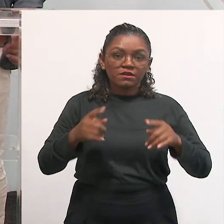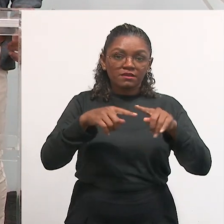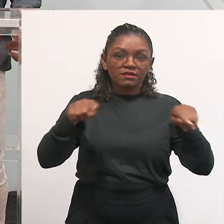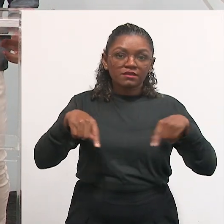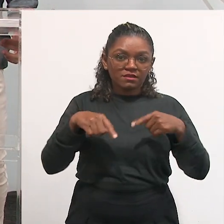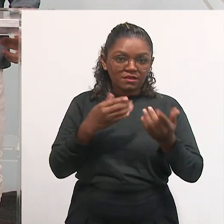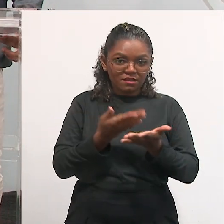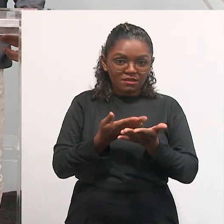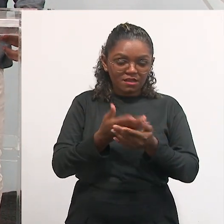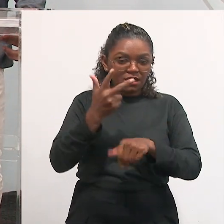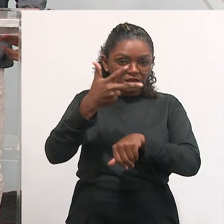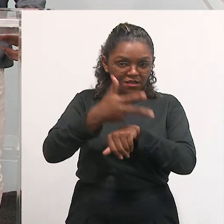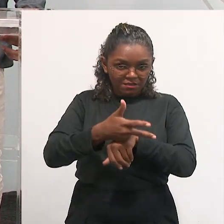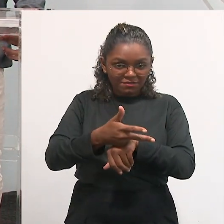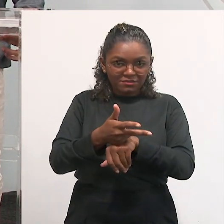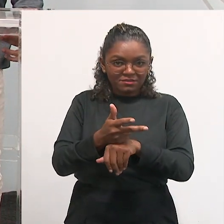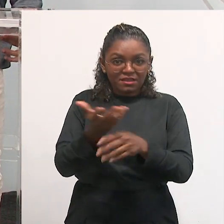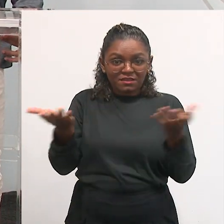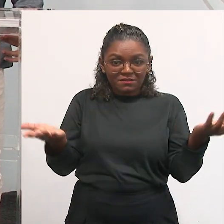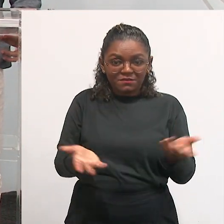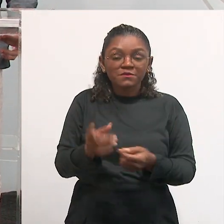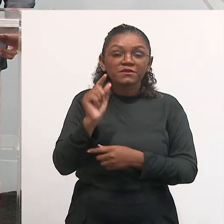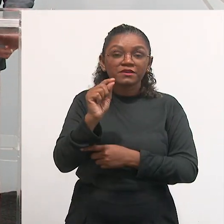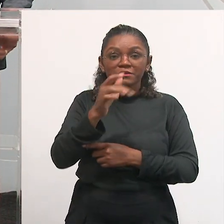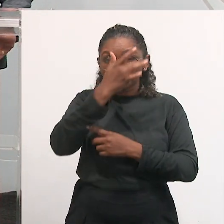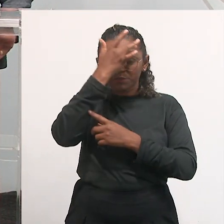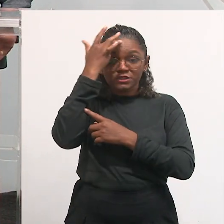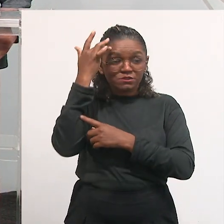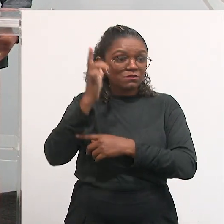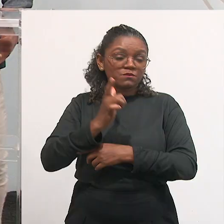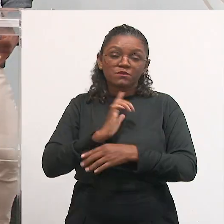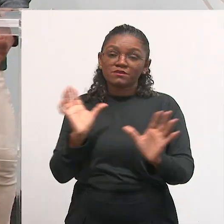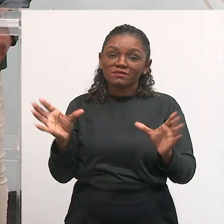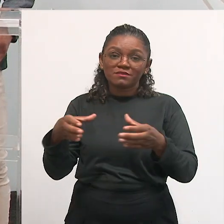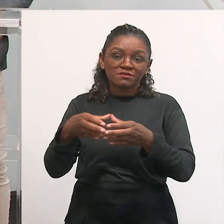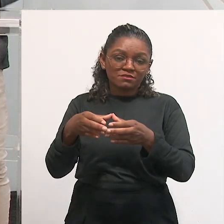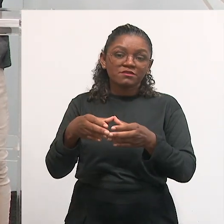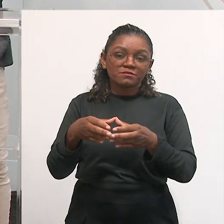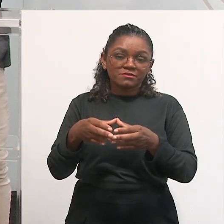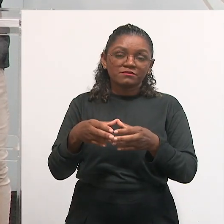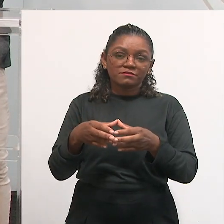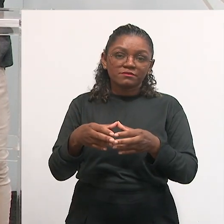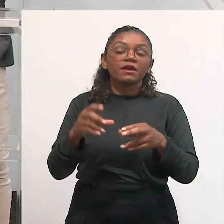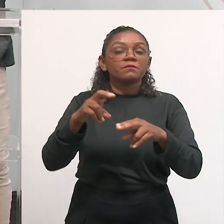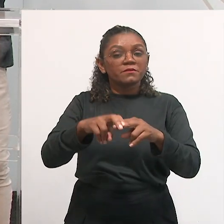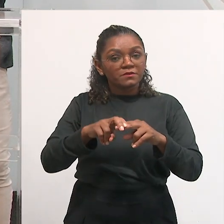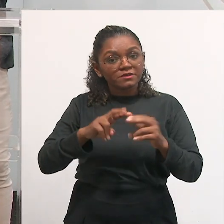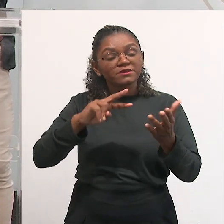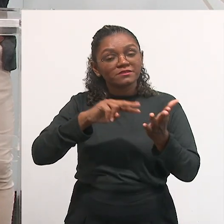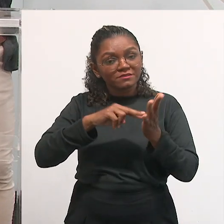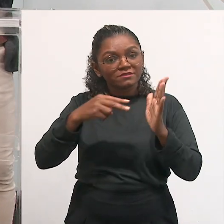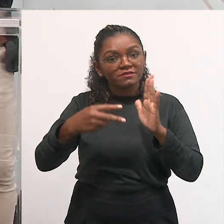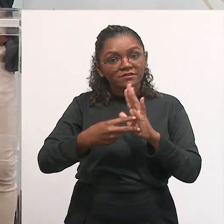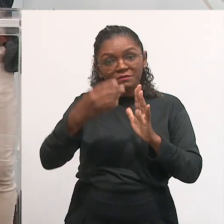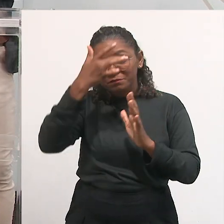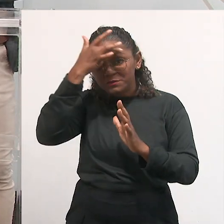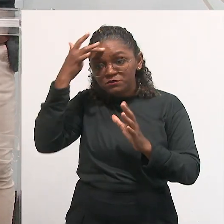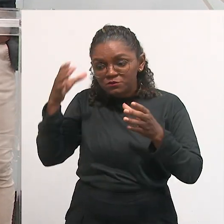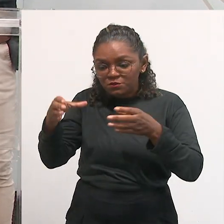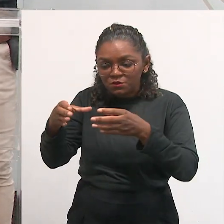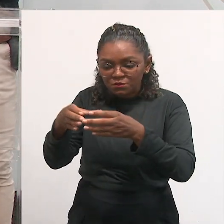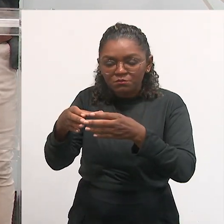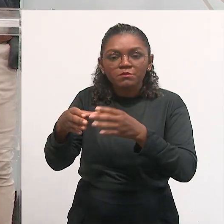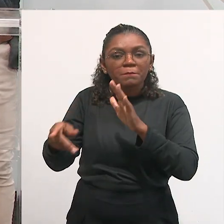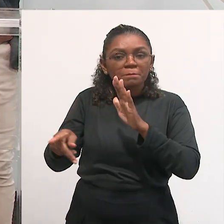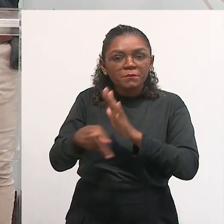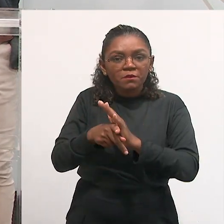pessoas de forma direta envolvidas com a produção. Olha só, então são as pessoas que são a força motriz de uma